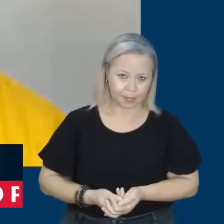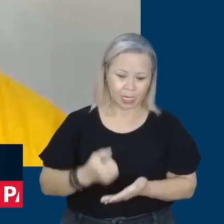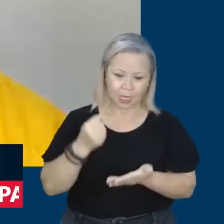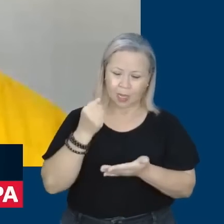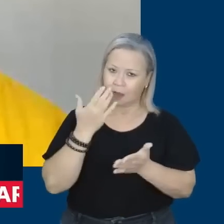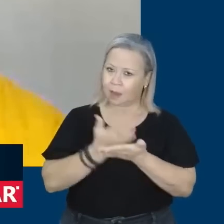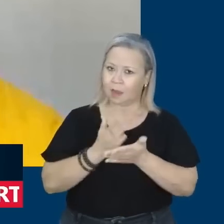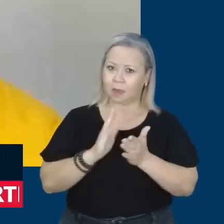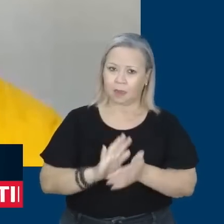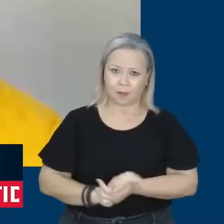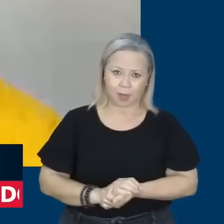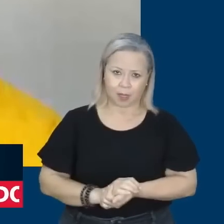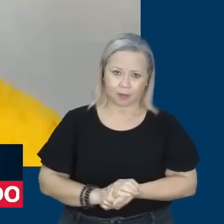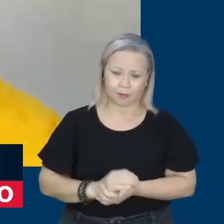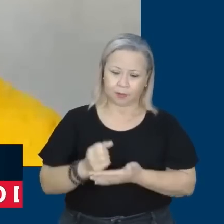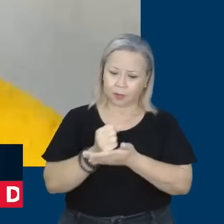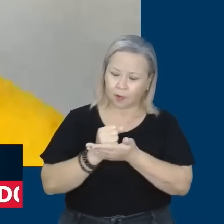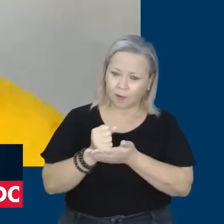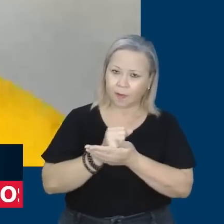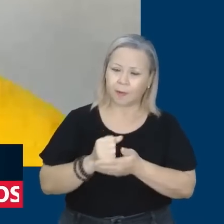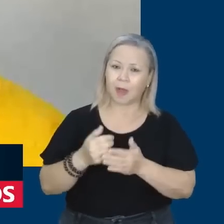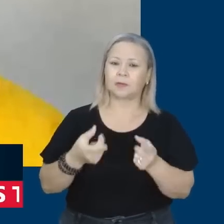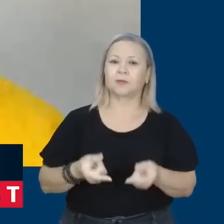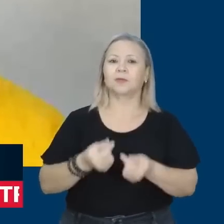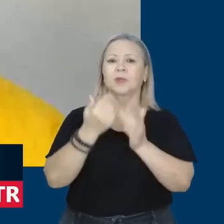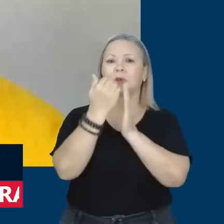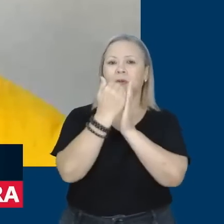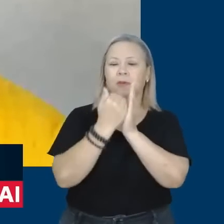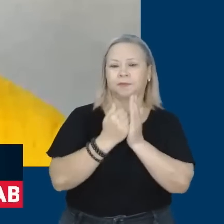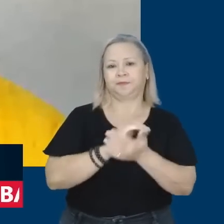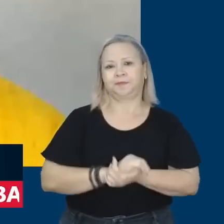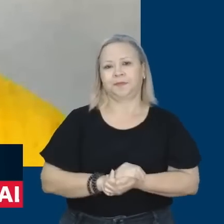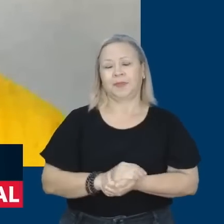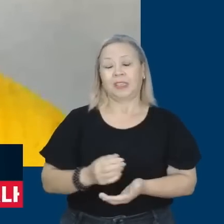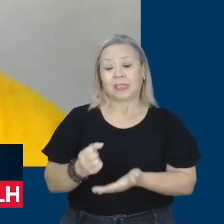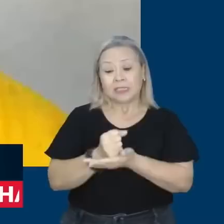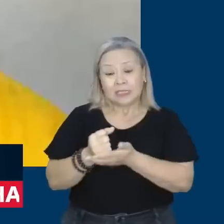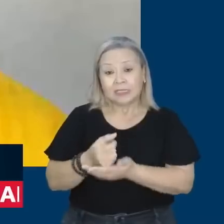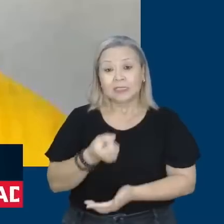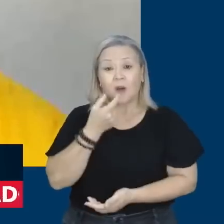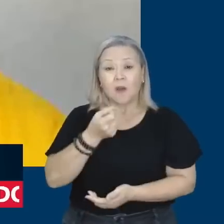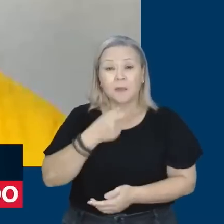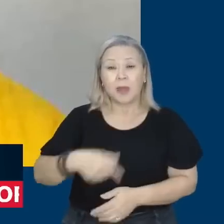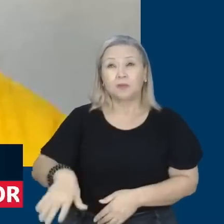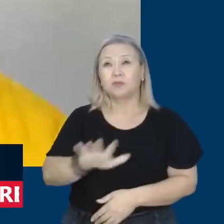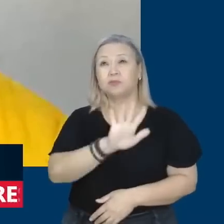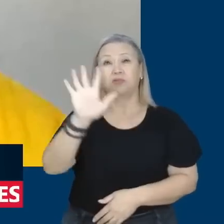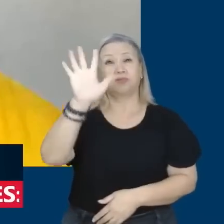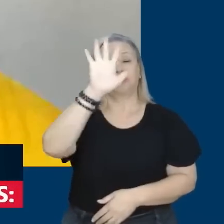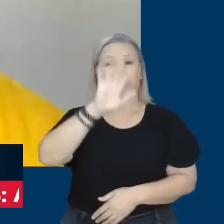Acabaram. E são remédios que custam de 500 a 1.000 reais, a 2 mil, a 5 mil reais.